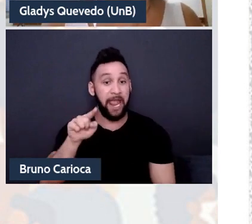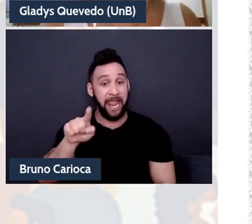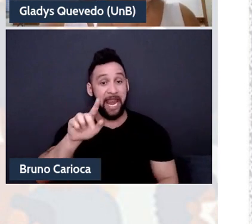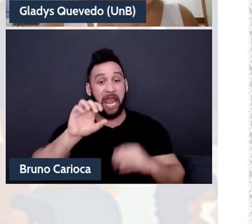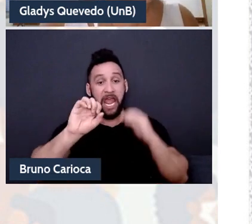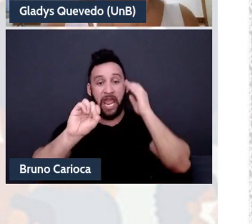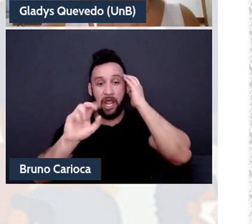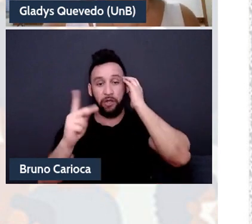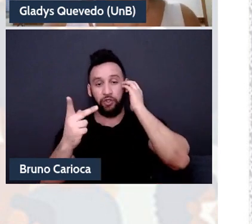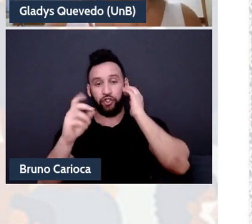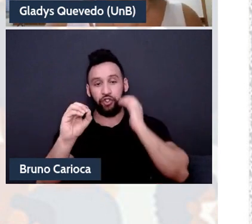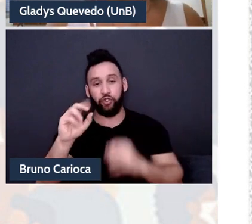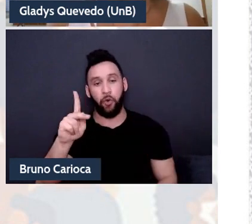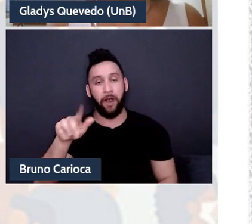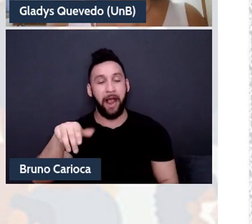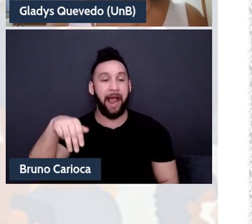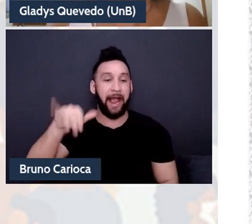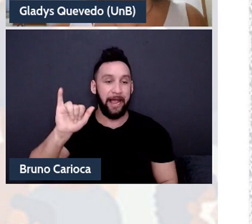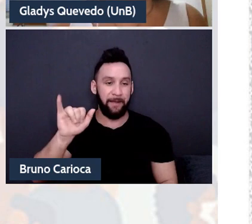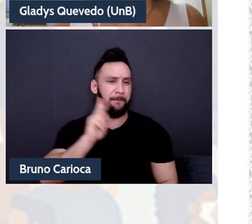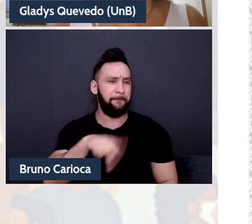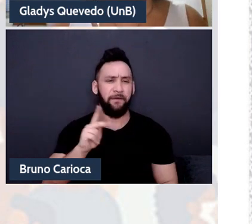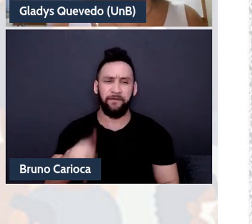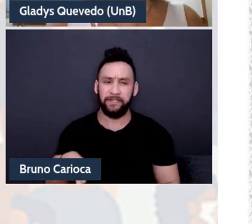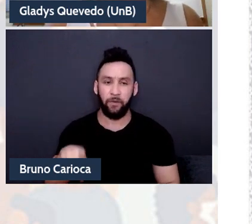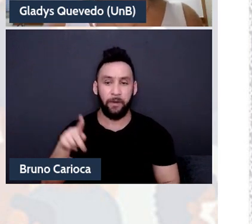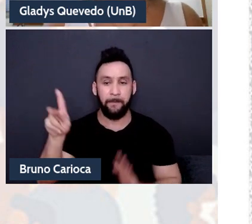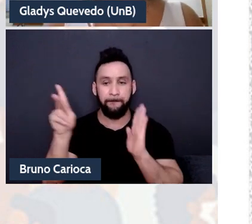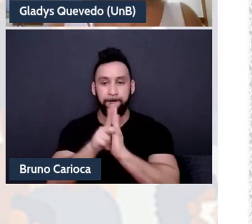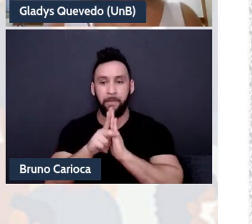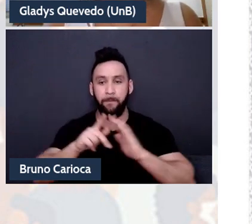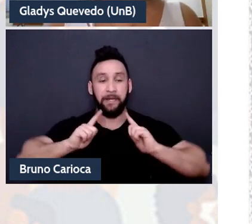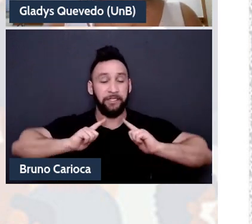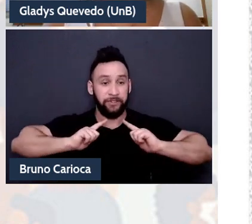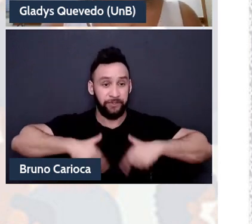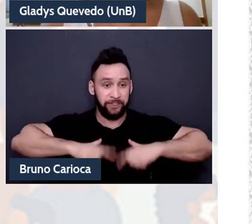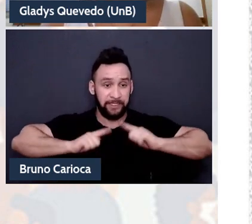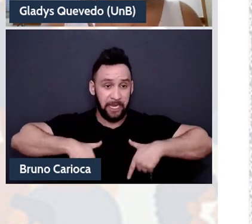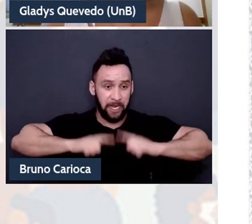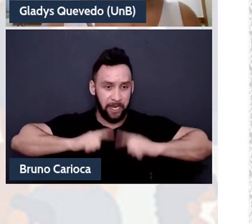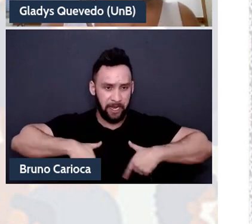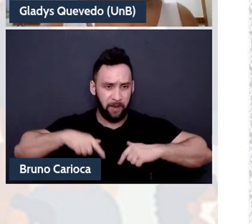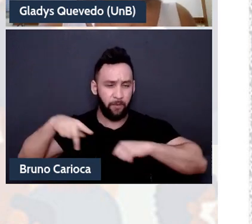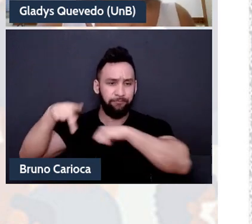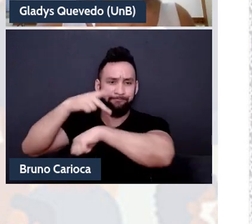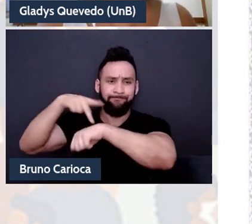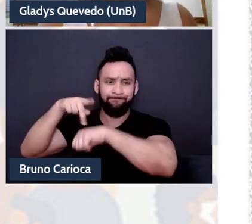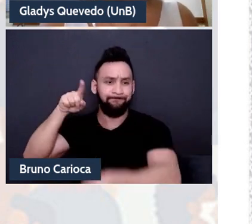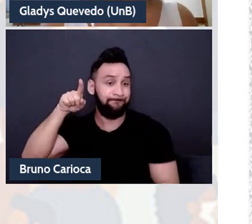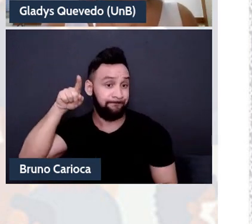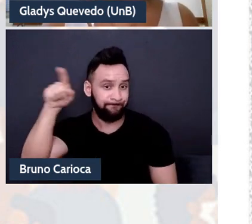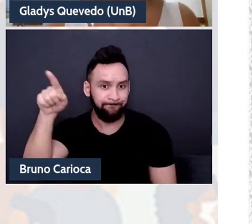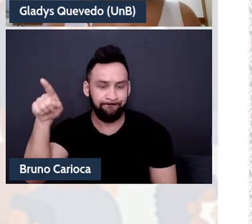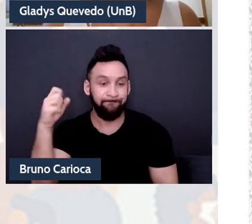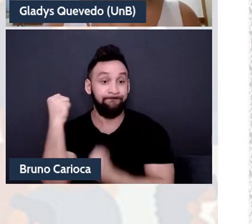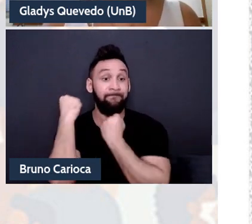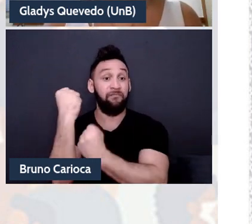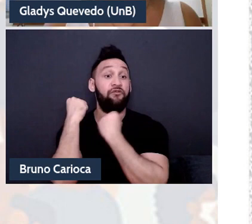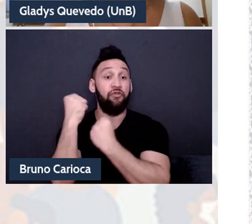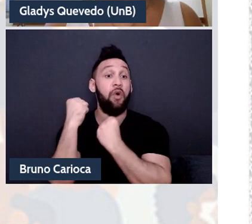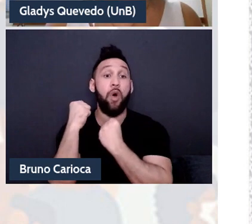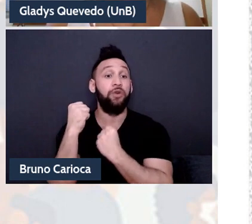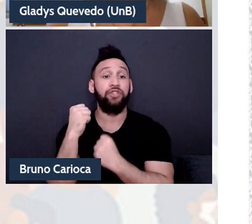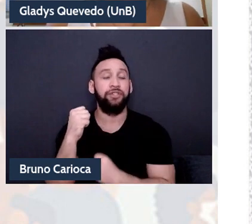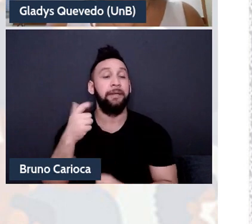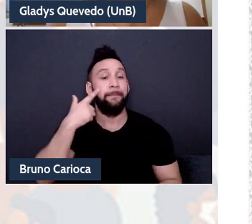uma pesquisadora, professora israelense, em um país em que é muito forte a cultura de